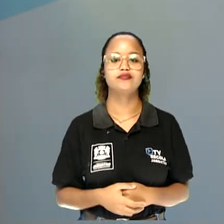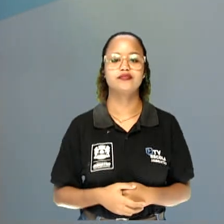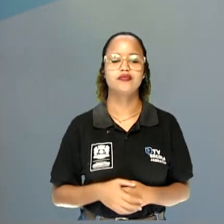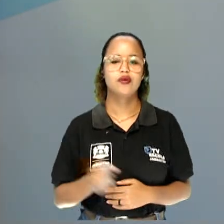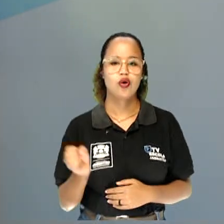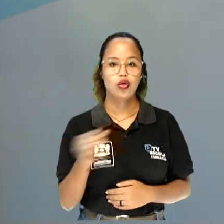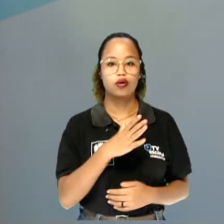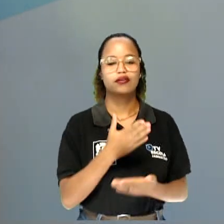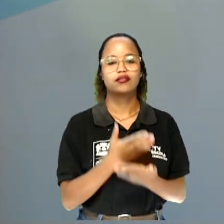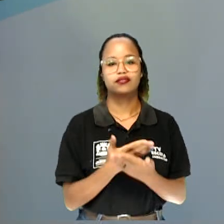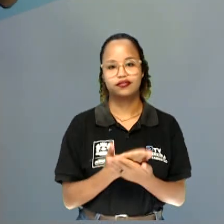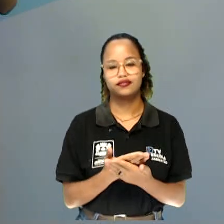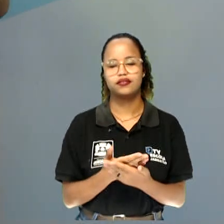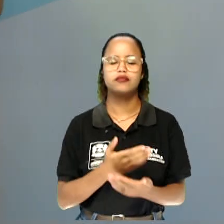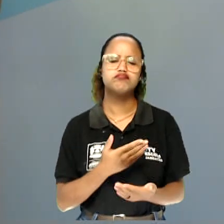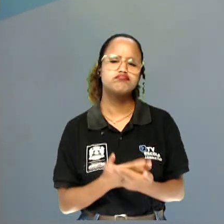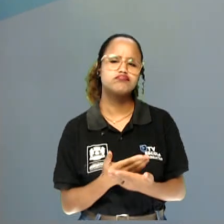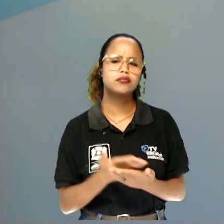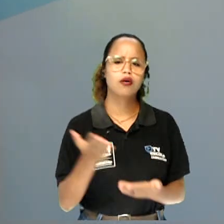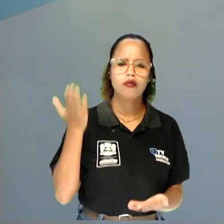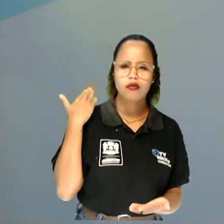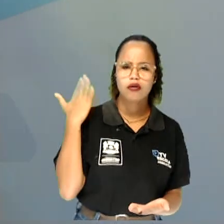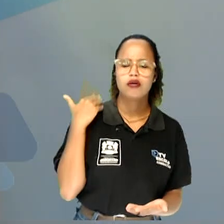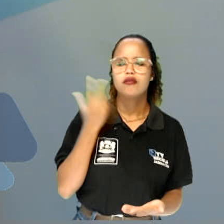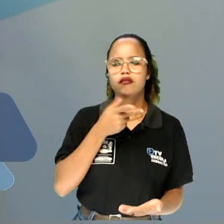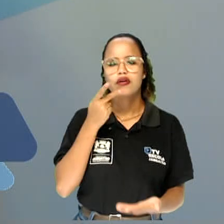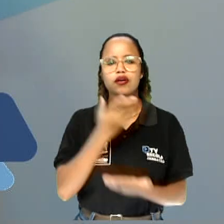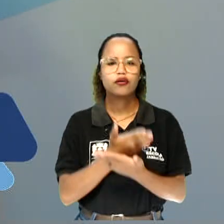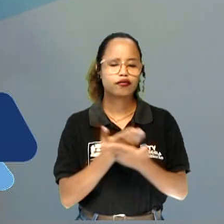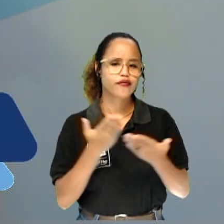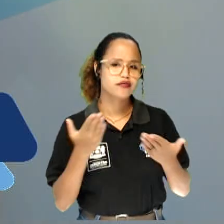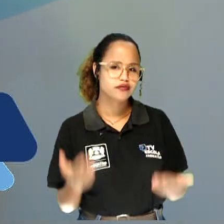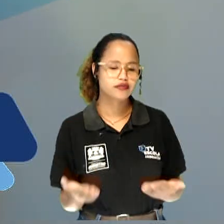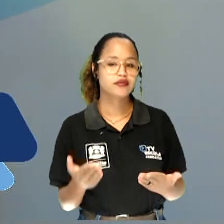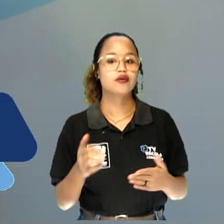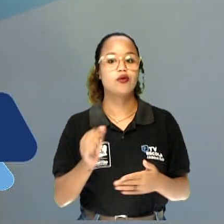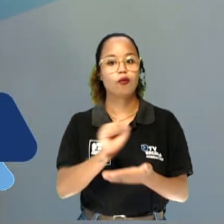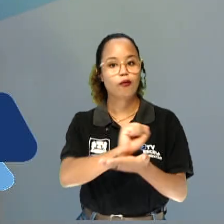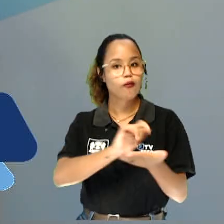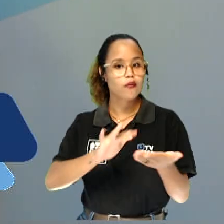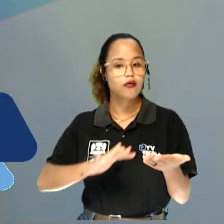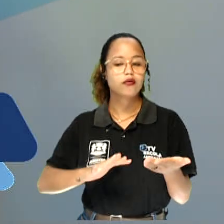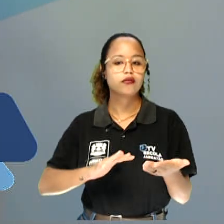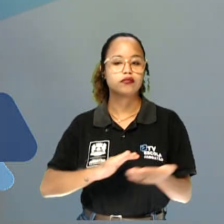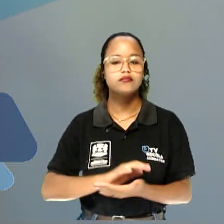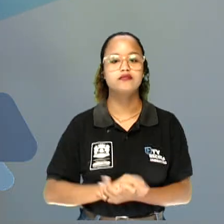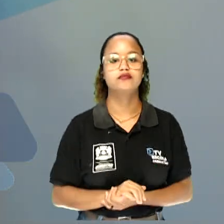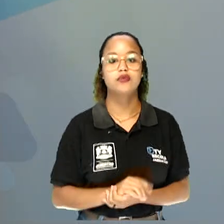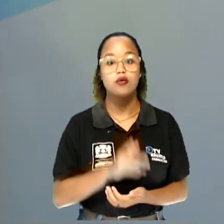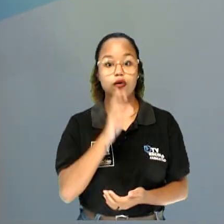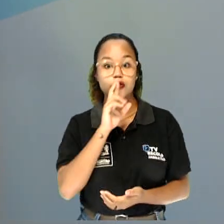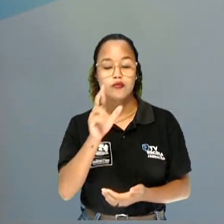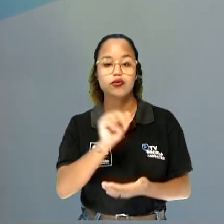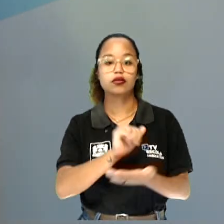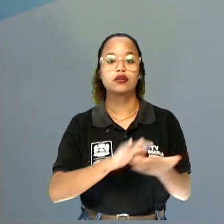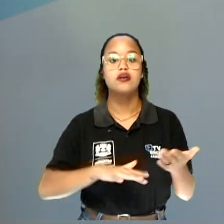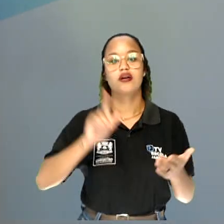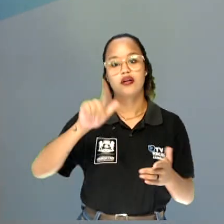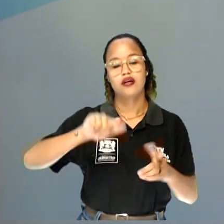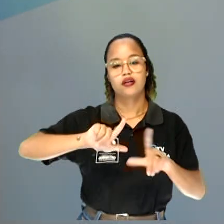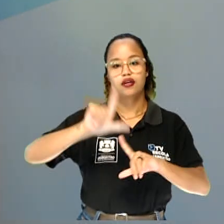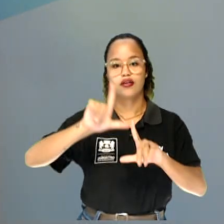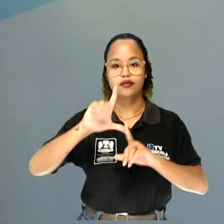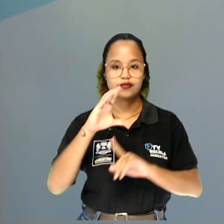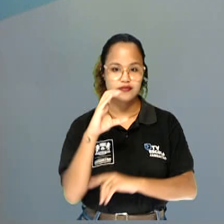nova aula. Na aula passada, eu deixei para vocês uma atividade. O gabarito daquela atividade é a letra